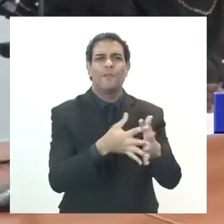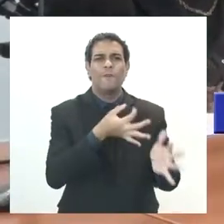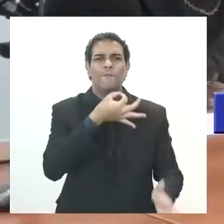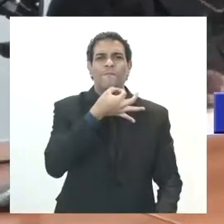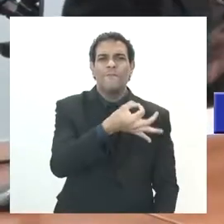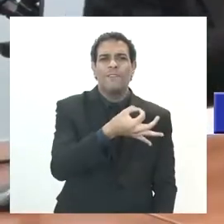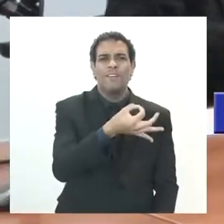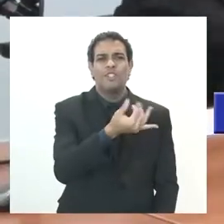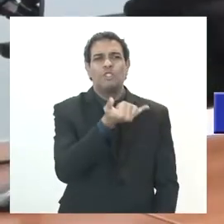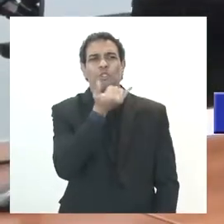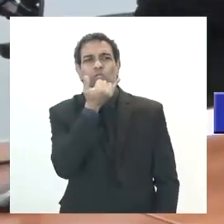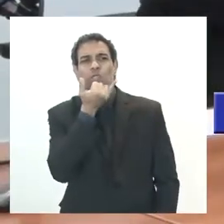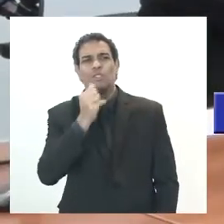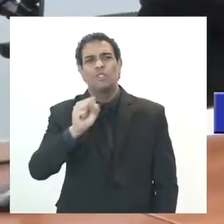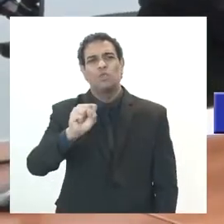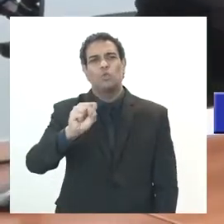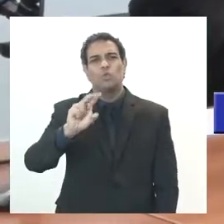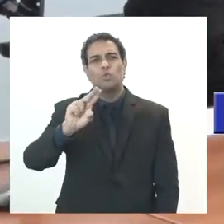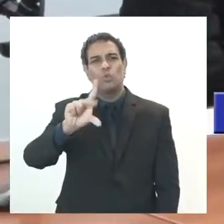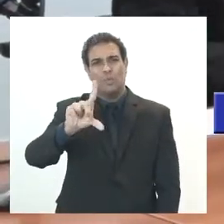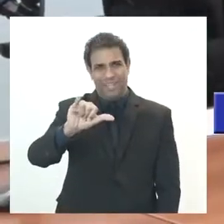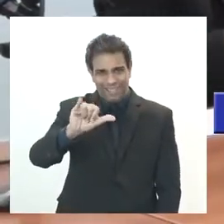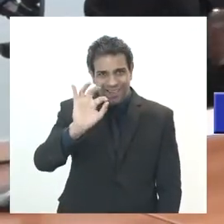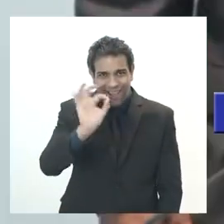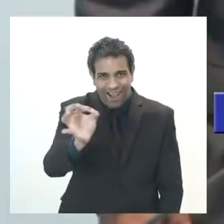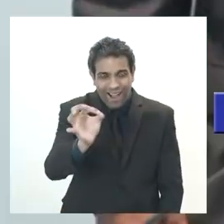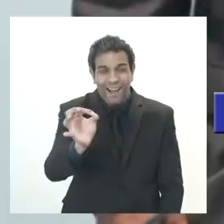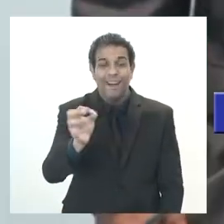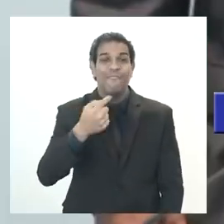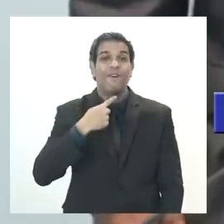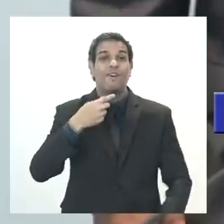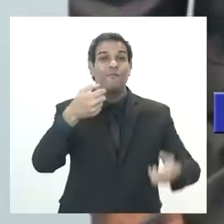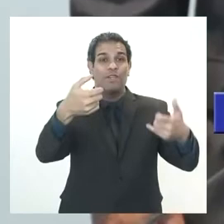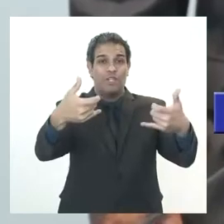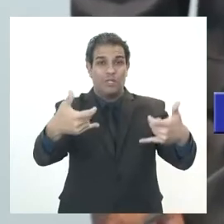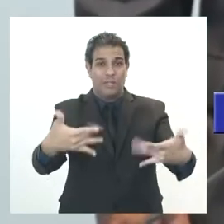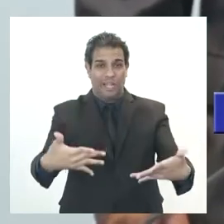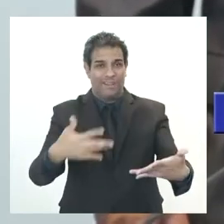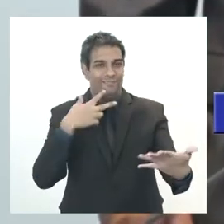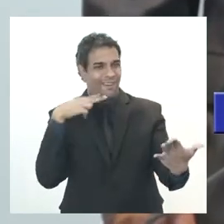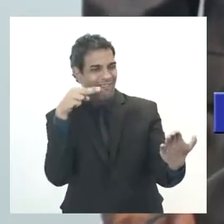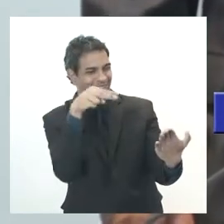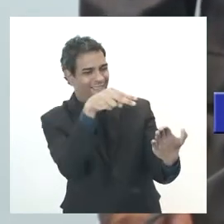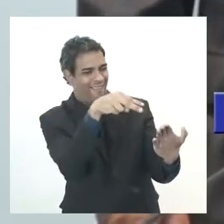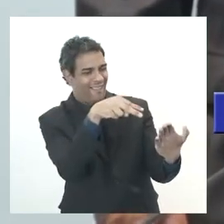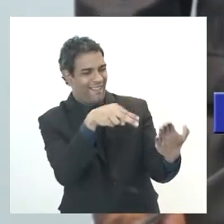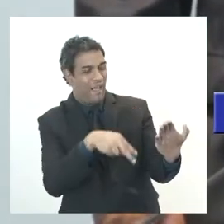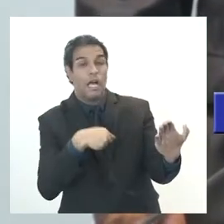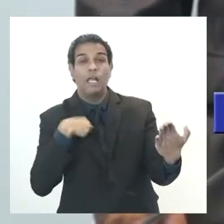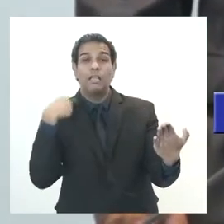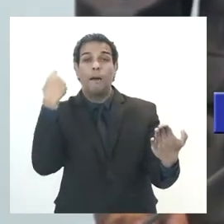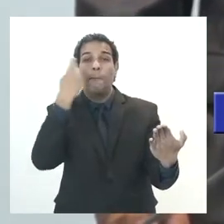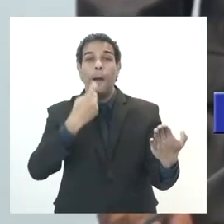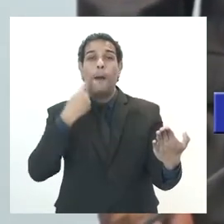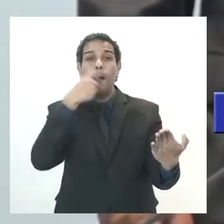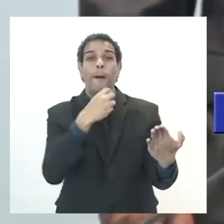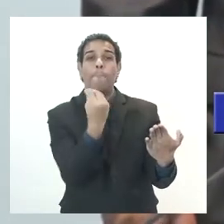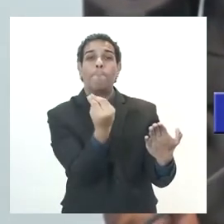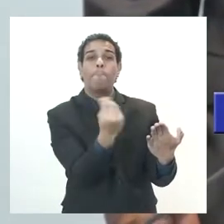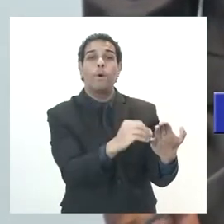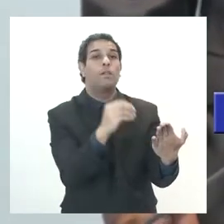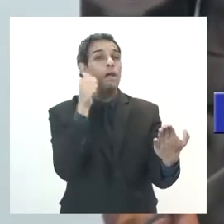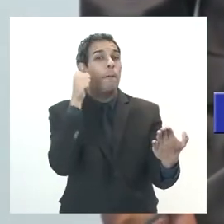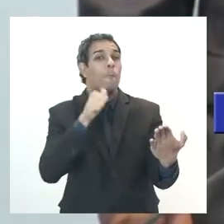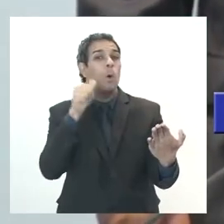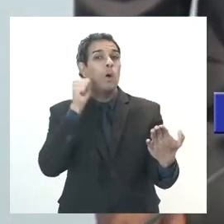olhar isso aqui é sumir é porque eu vou explicar os ele quando eu vir aqui eu tenho tido a preocupação de colocar uma